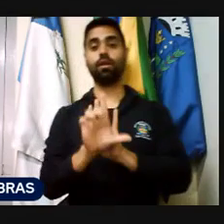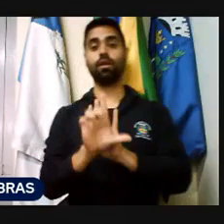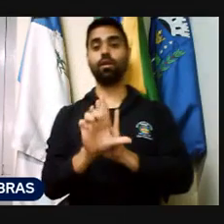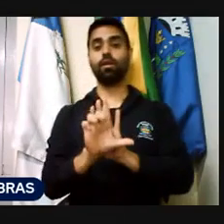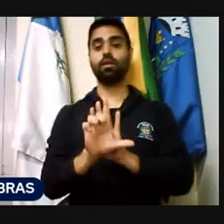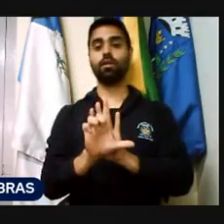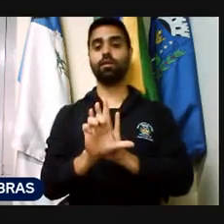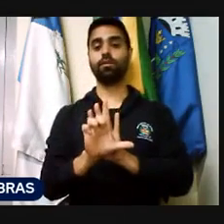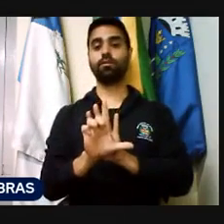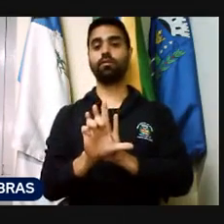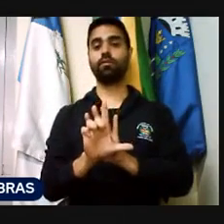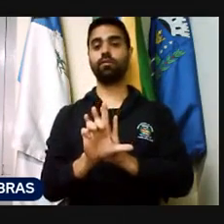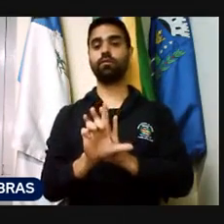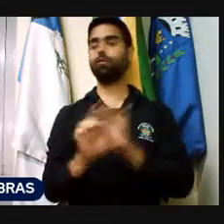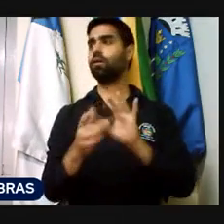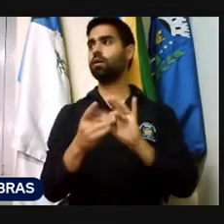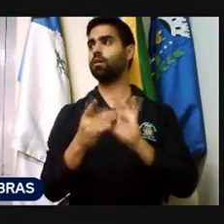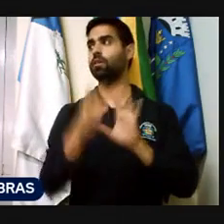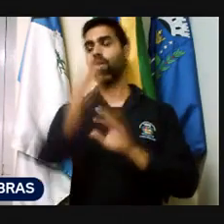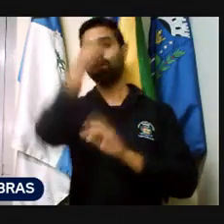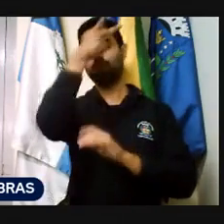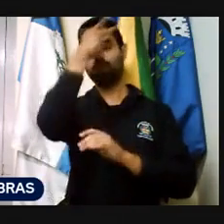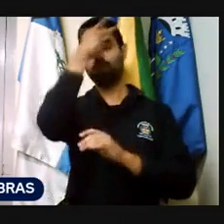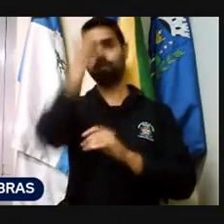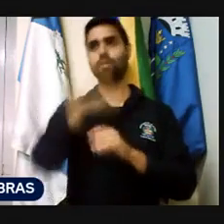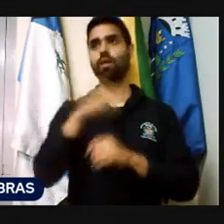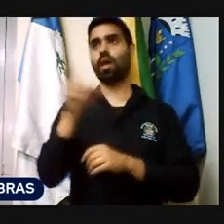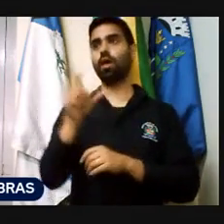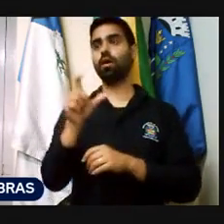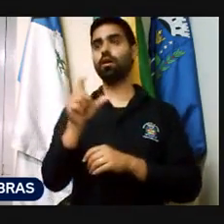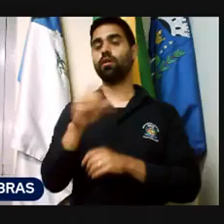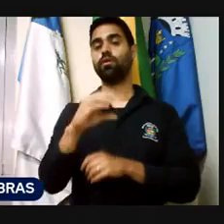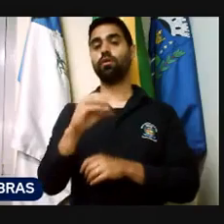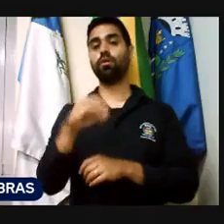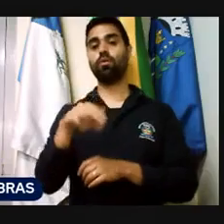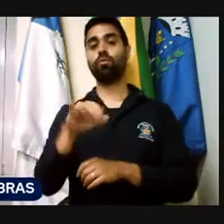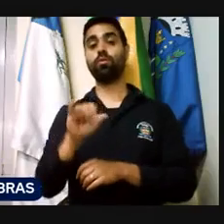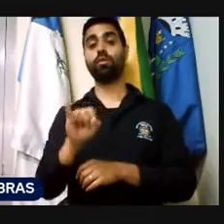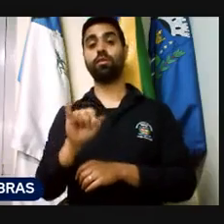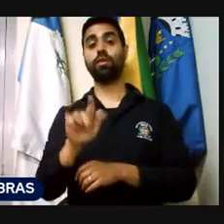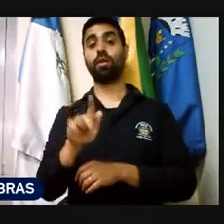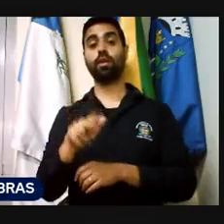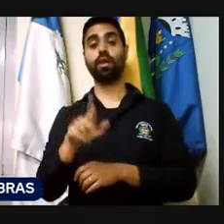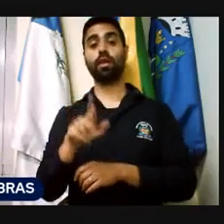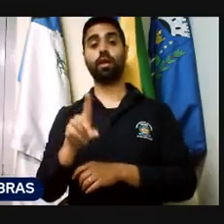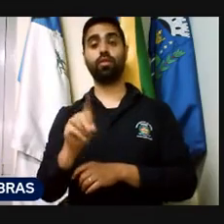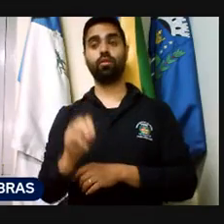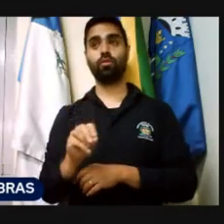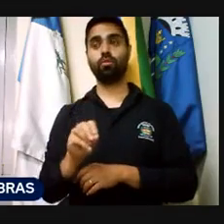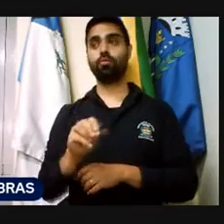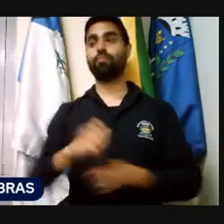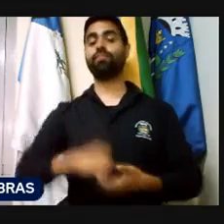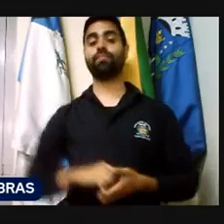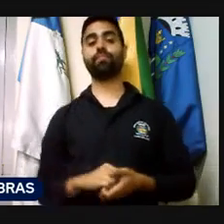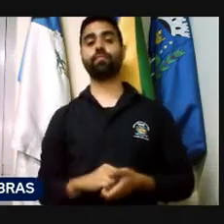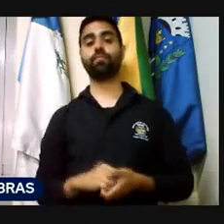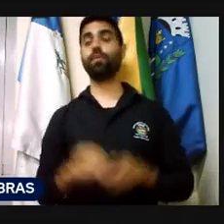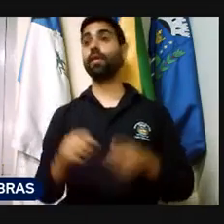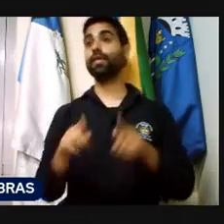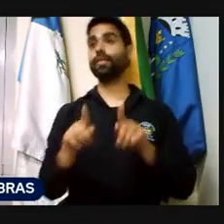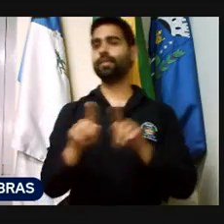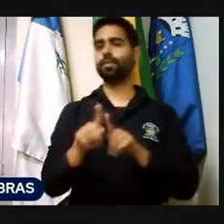que autoriza o prefeito a abrir crédito consignável sobre o servidor,